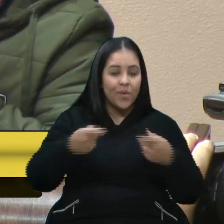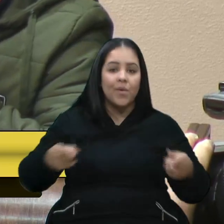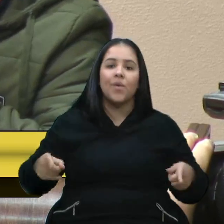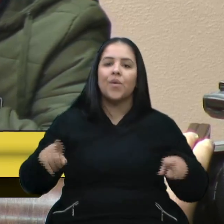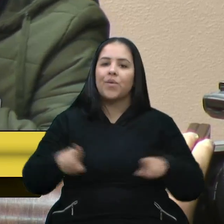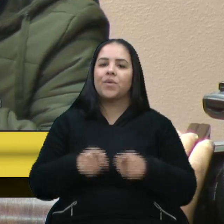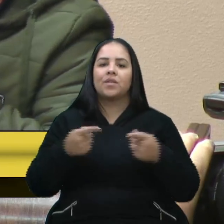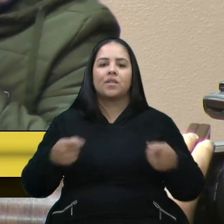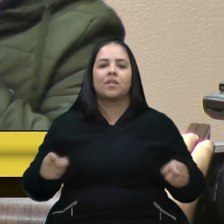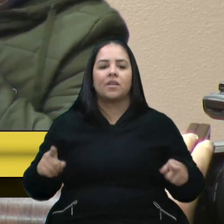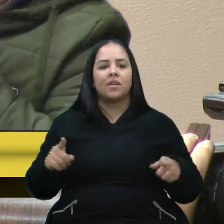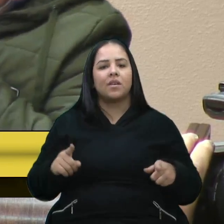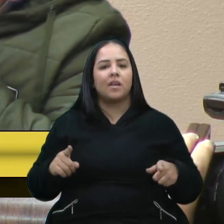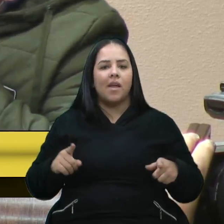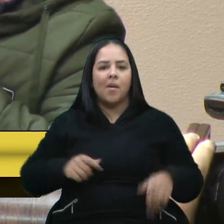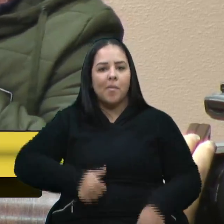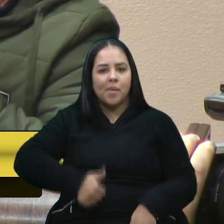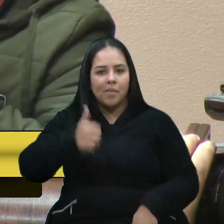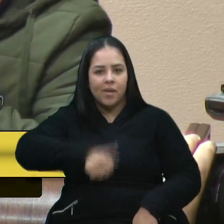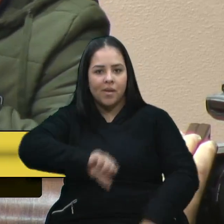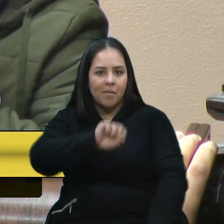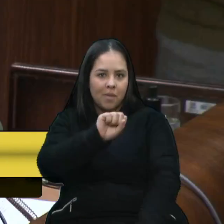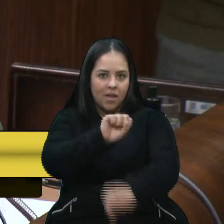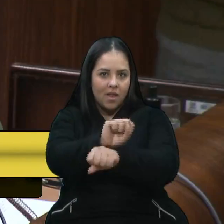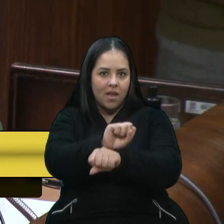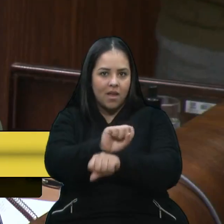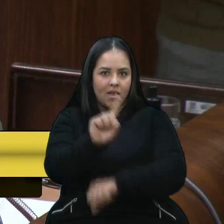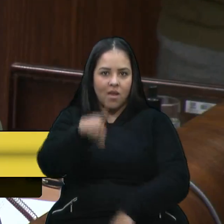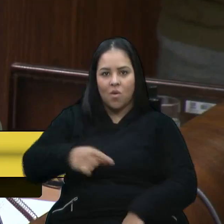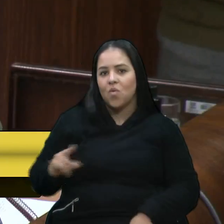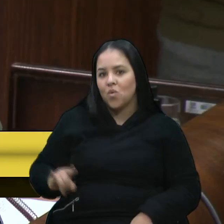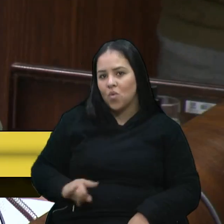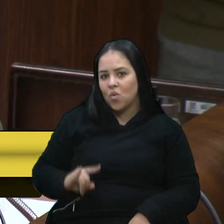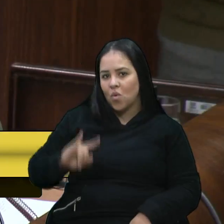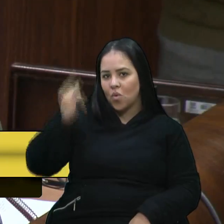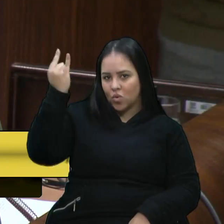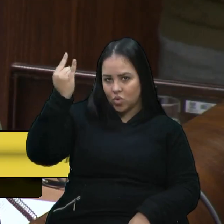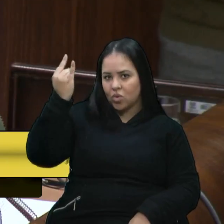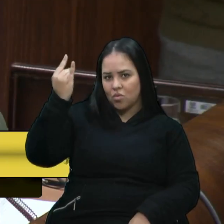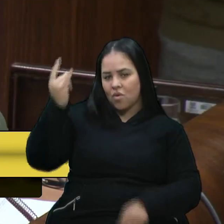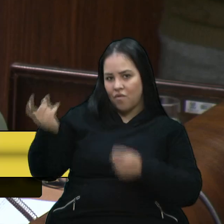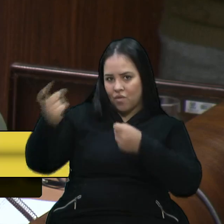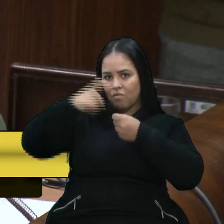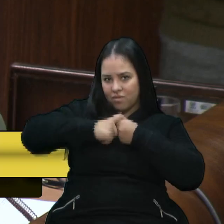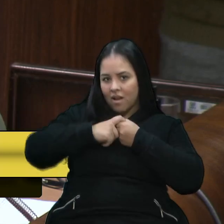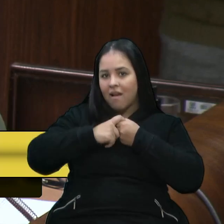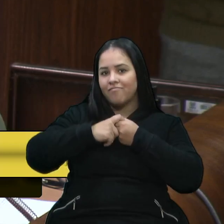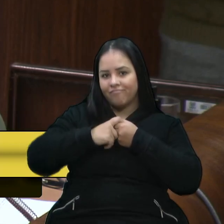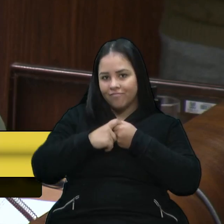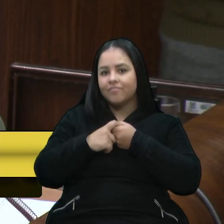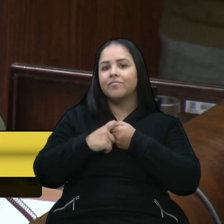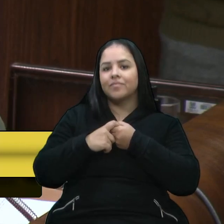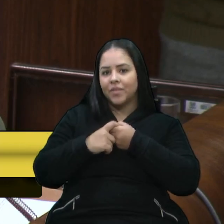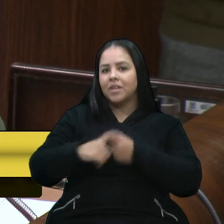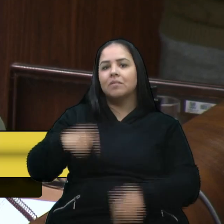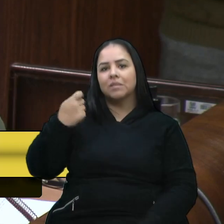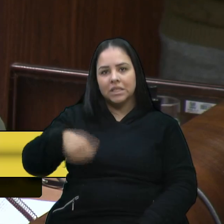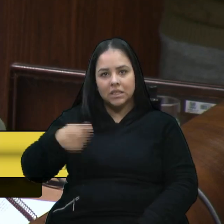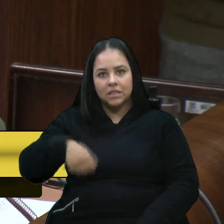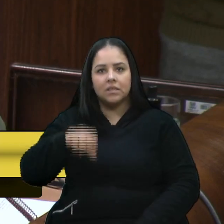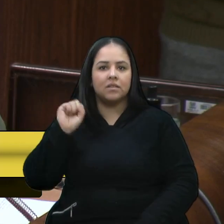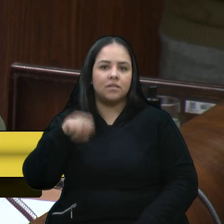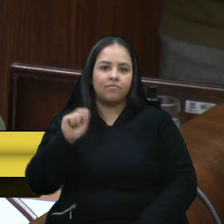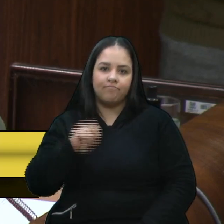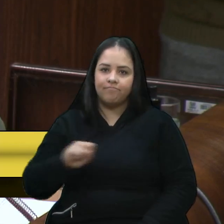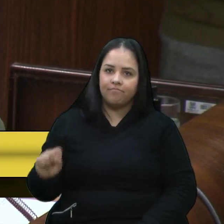os primeiros a parar e que serão os últimos a voltar na íntegra, ela precisa sim ser valorizada. Por